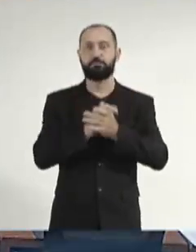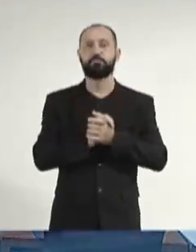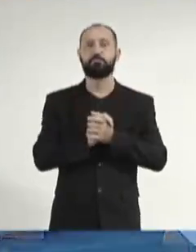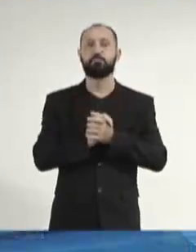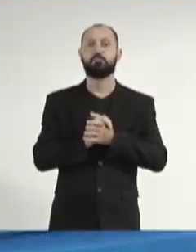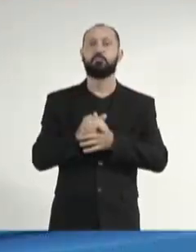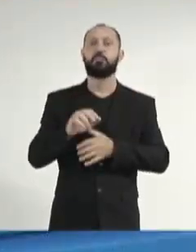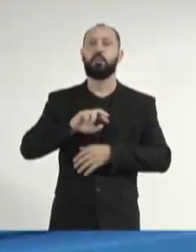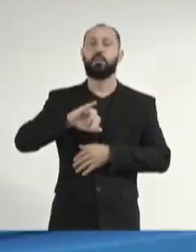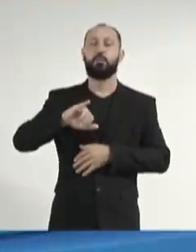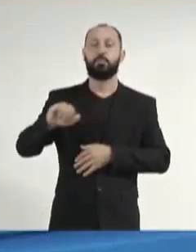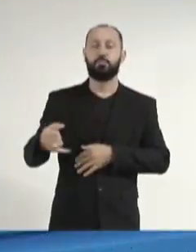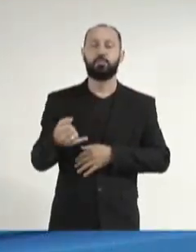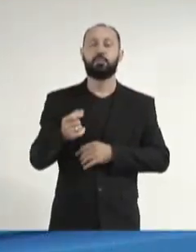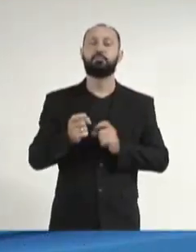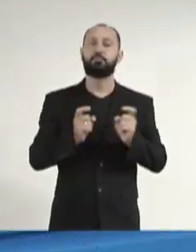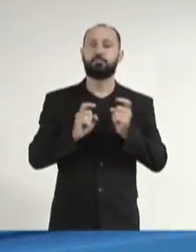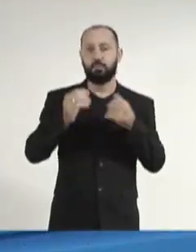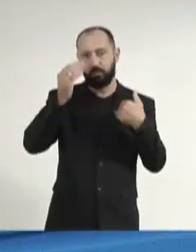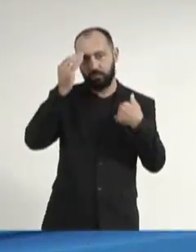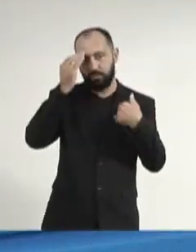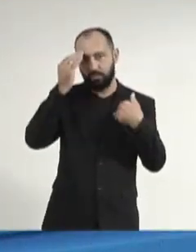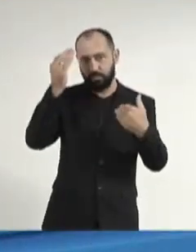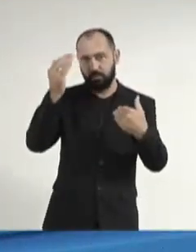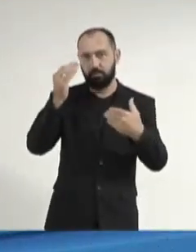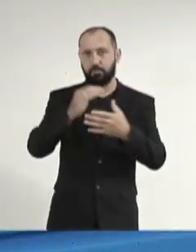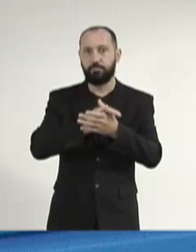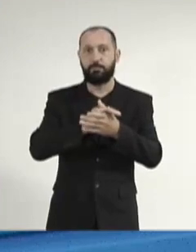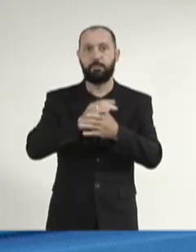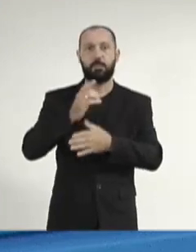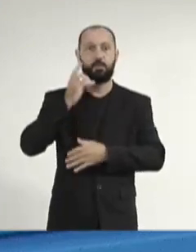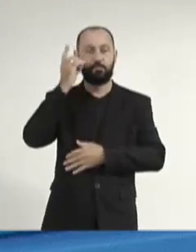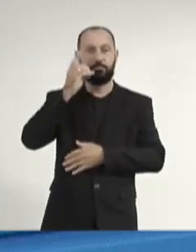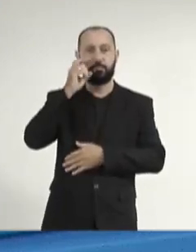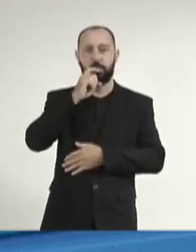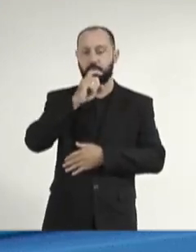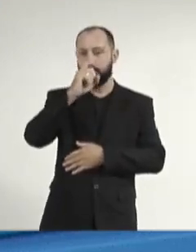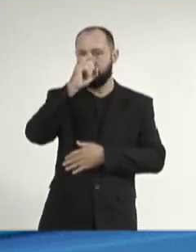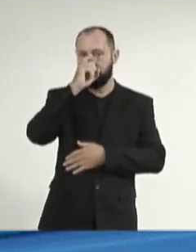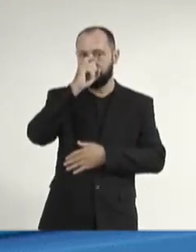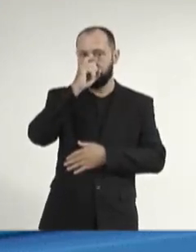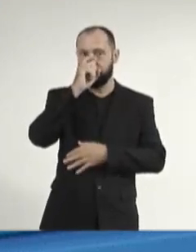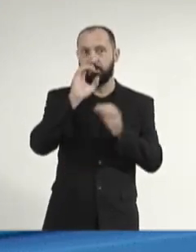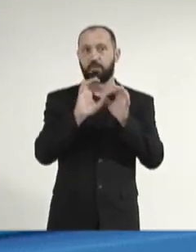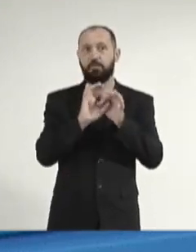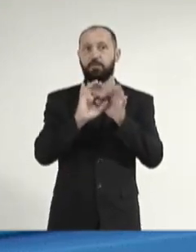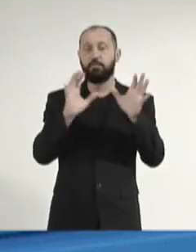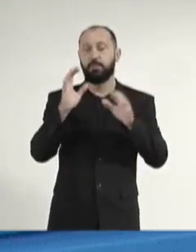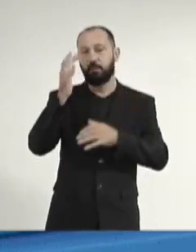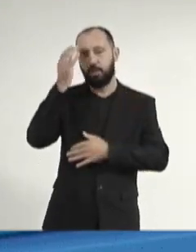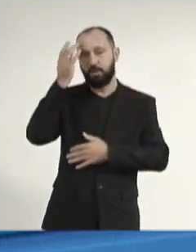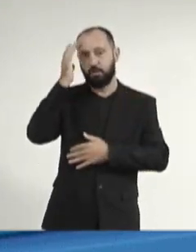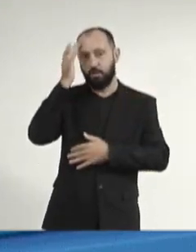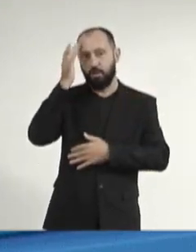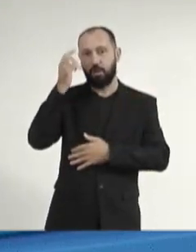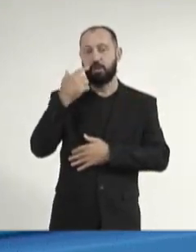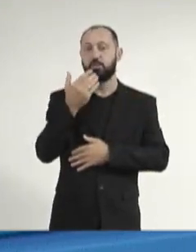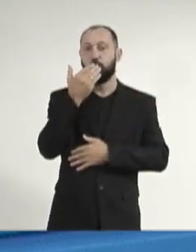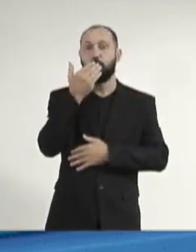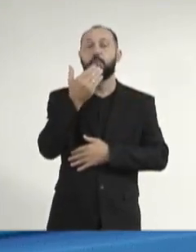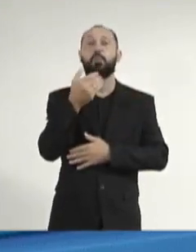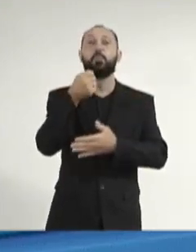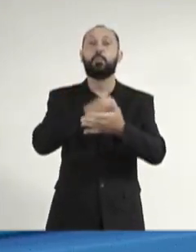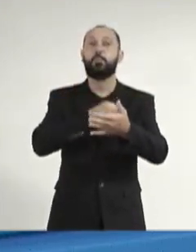uso do pequeno expediente. Primeiramente, agradecer ao deputado Zeca, que me permite, acho que uma justa